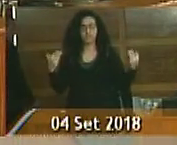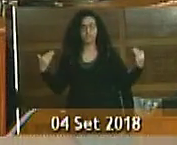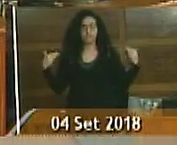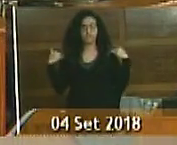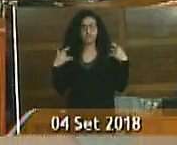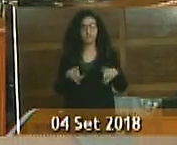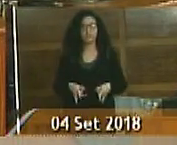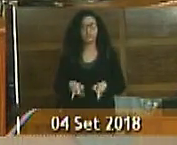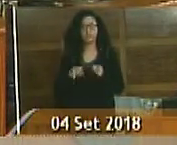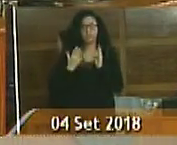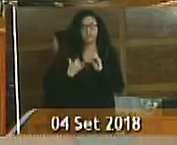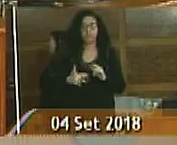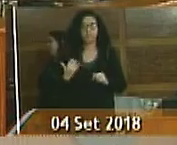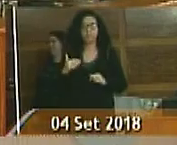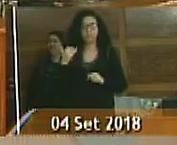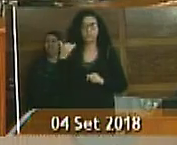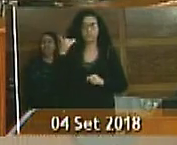condomínio